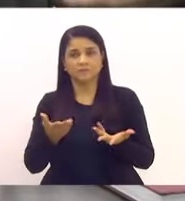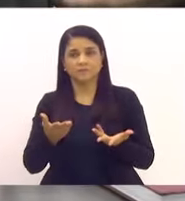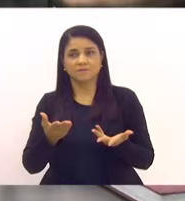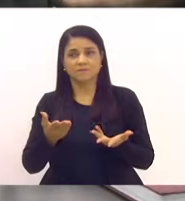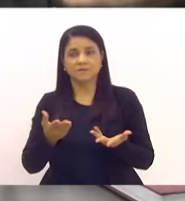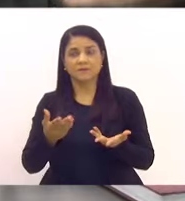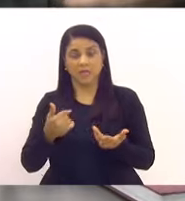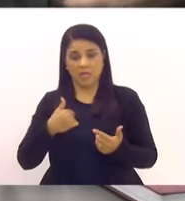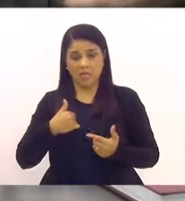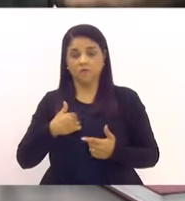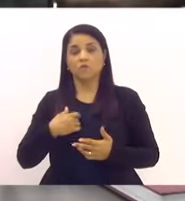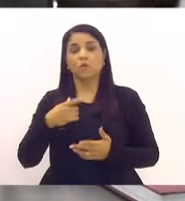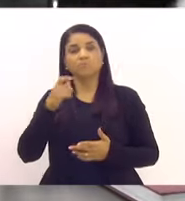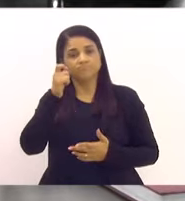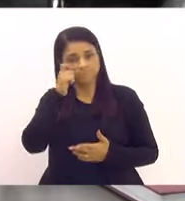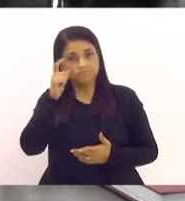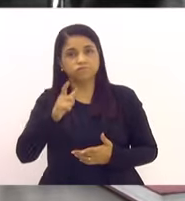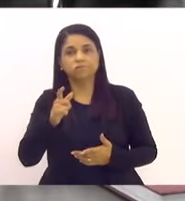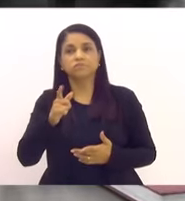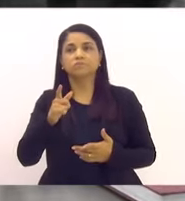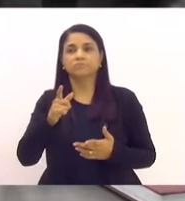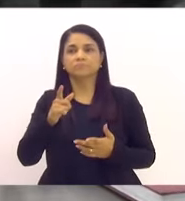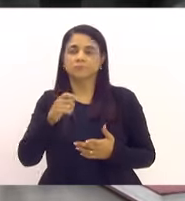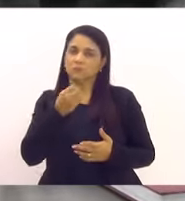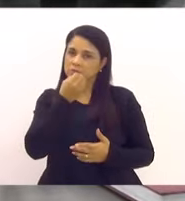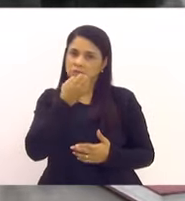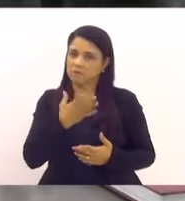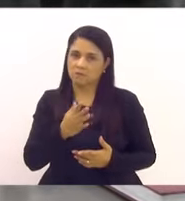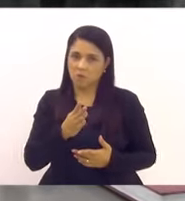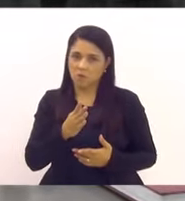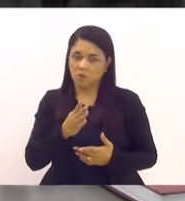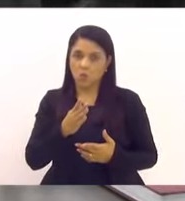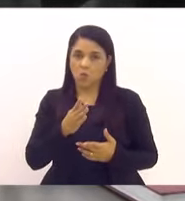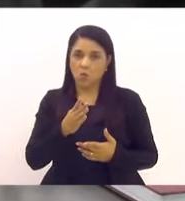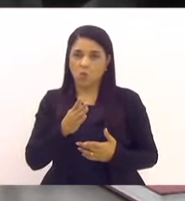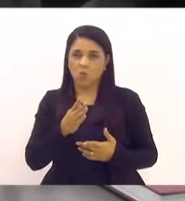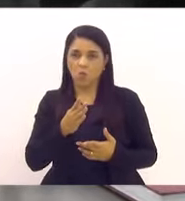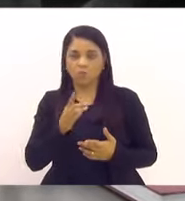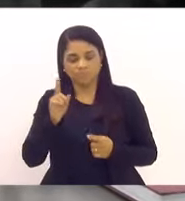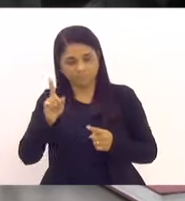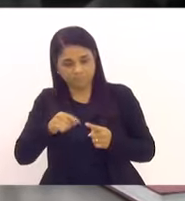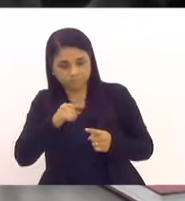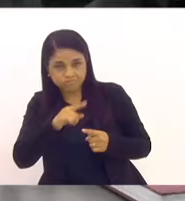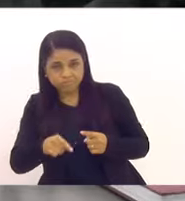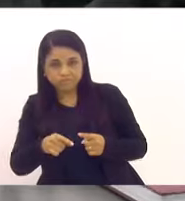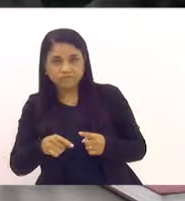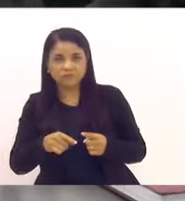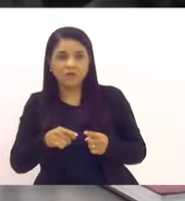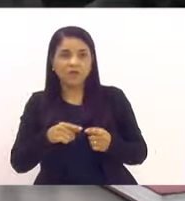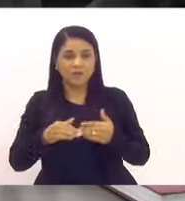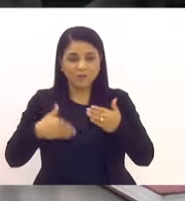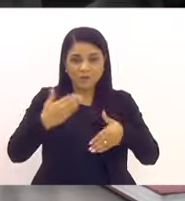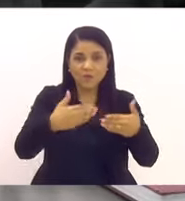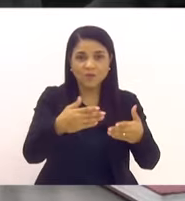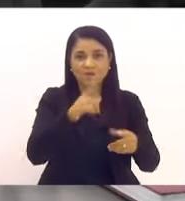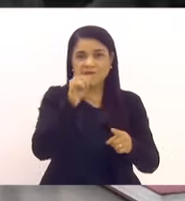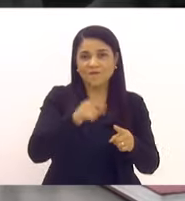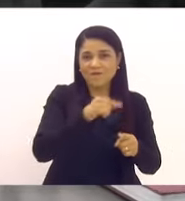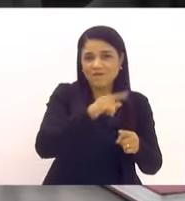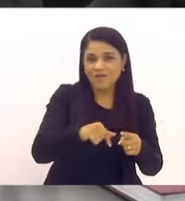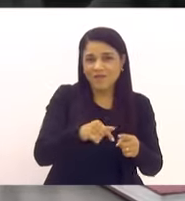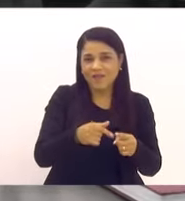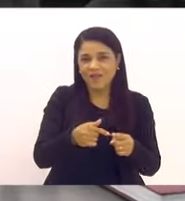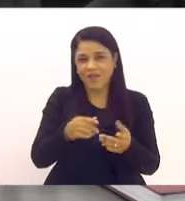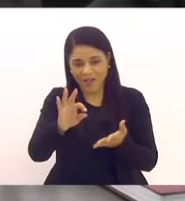ele também ficou atento que não seria de bom tom sancionar alguns sobre procedimento e vetar outros que